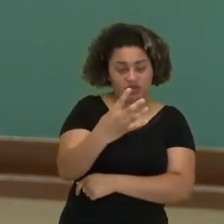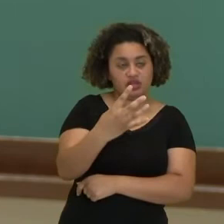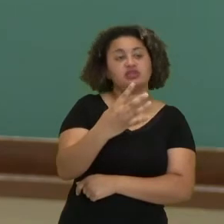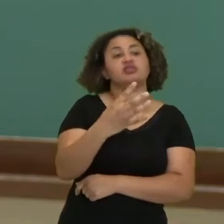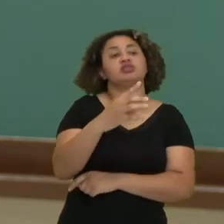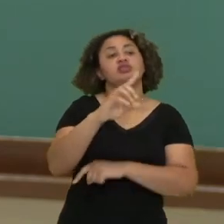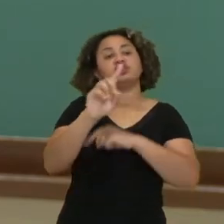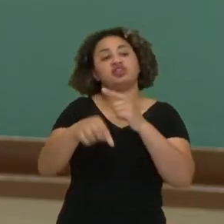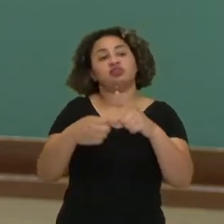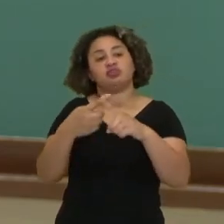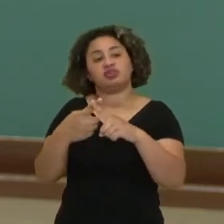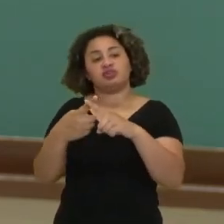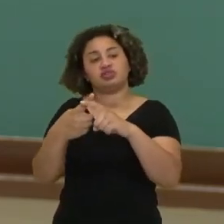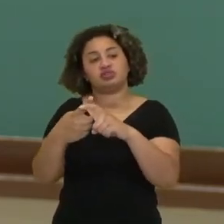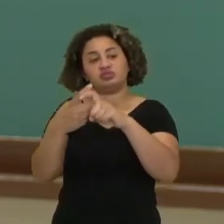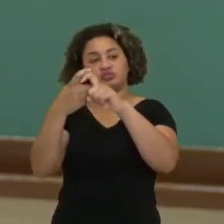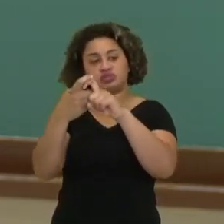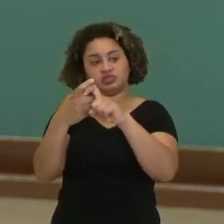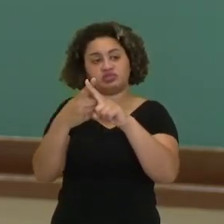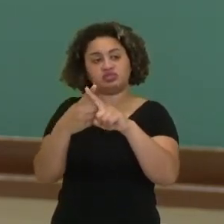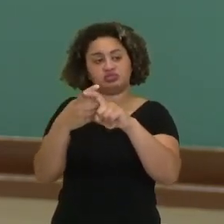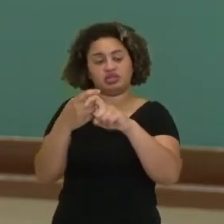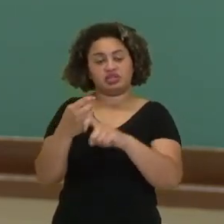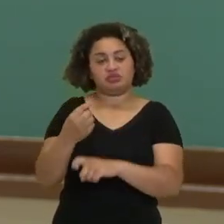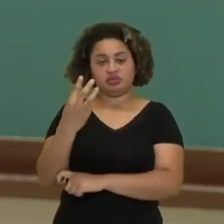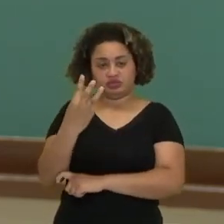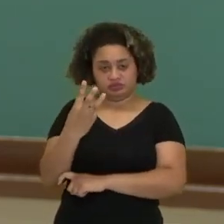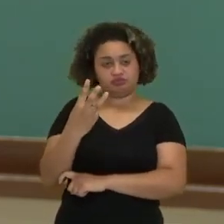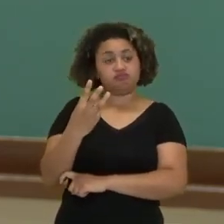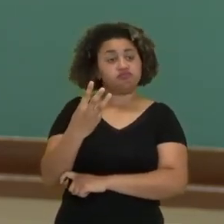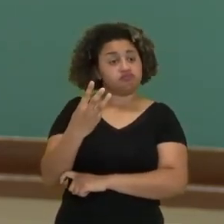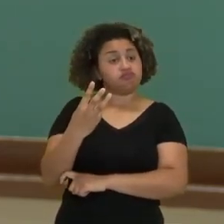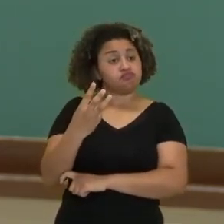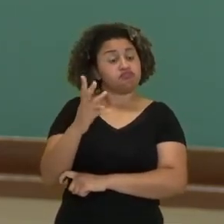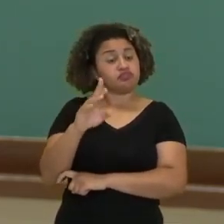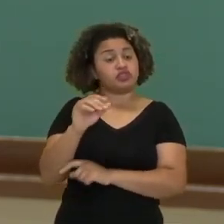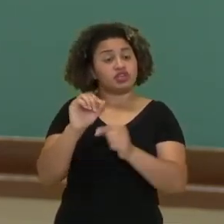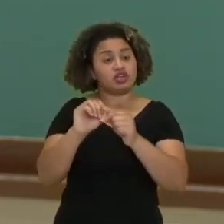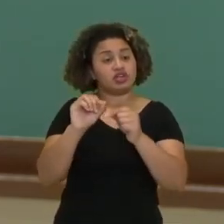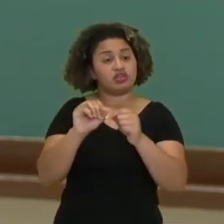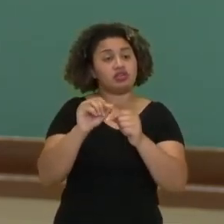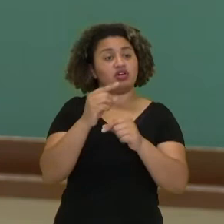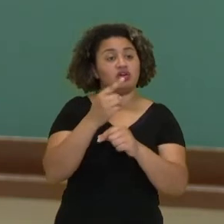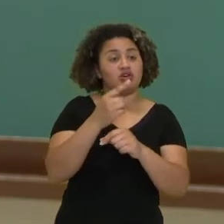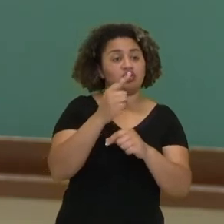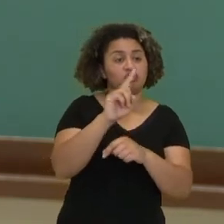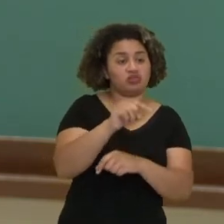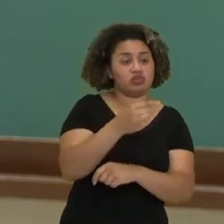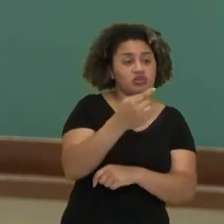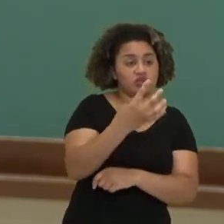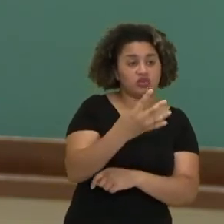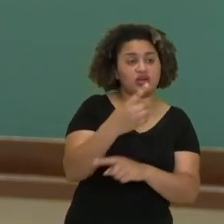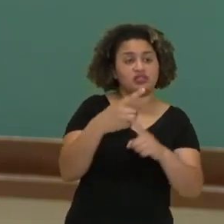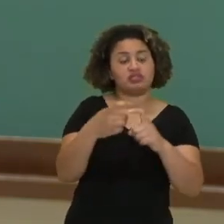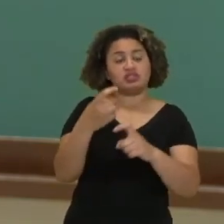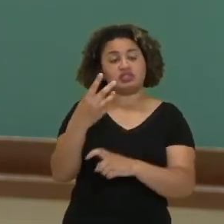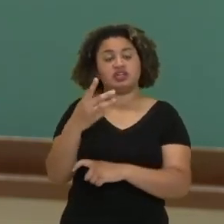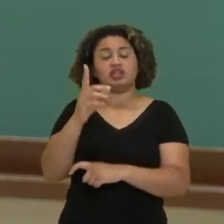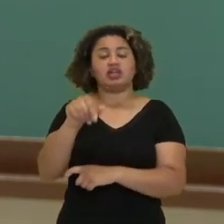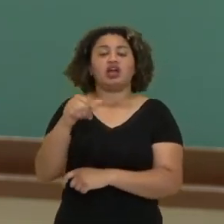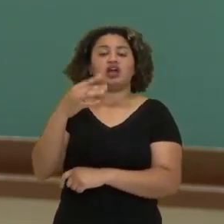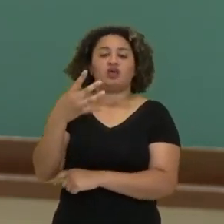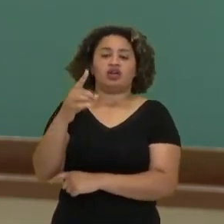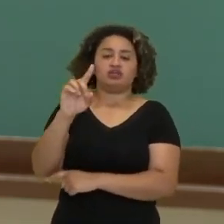depois multiplicar pela parte de cima aqui, que é o 3. Poderia fazer 1,4 vezes 3, que vai